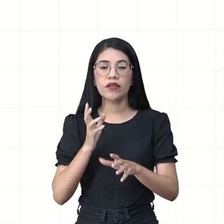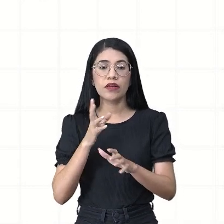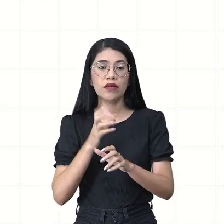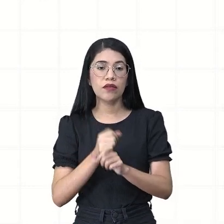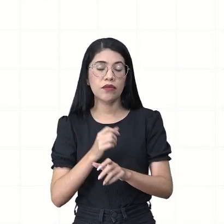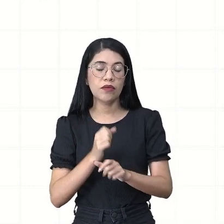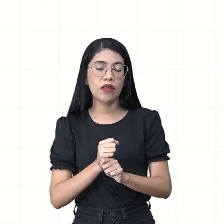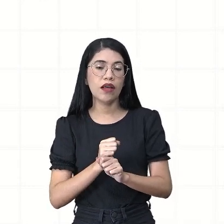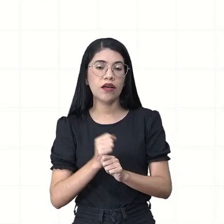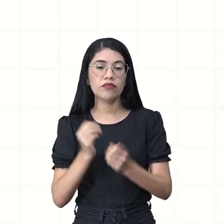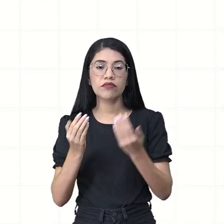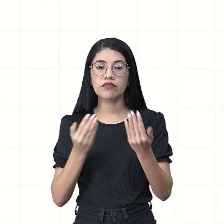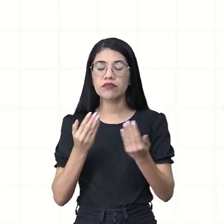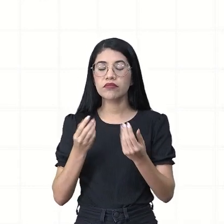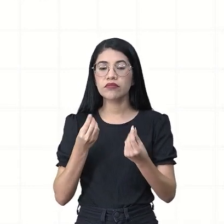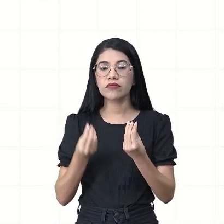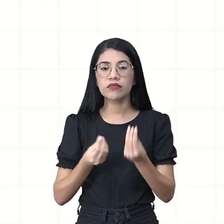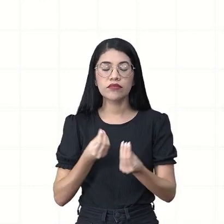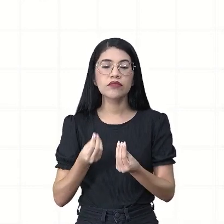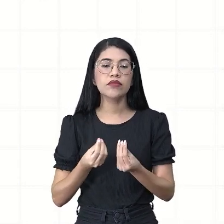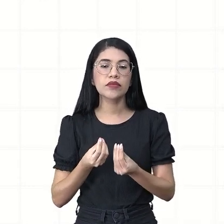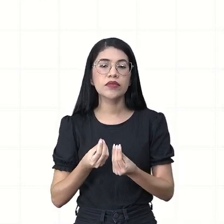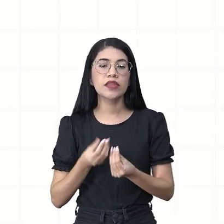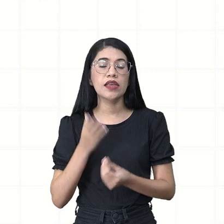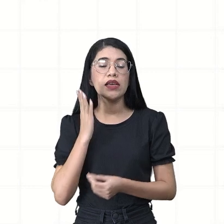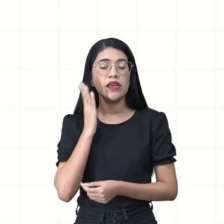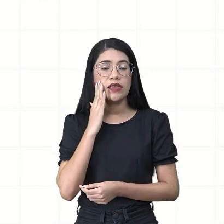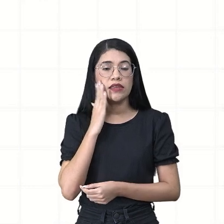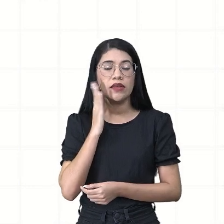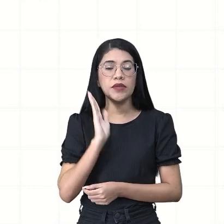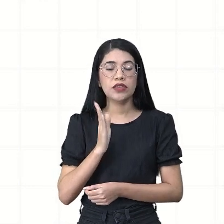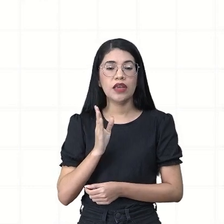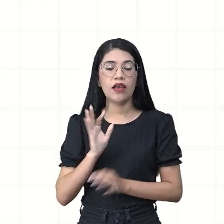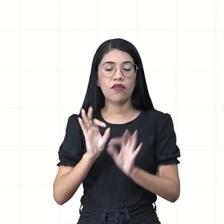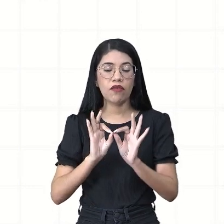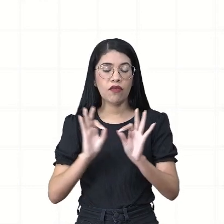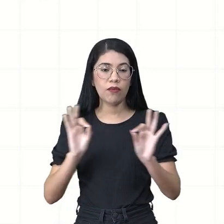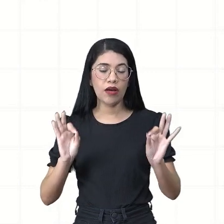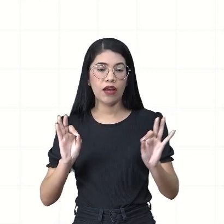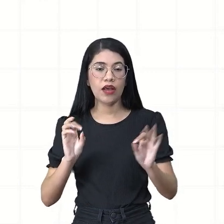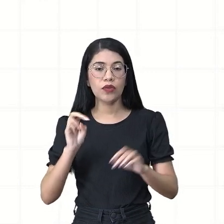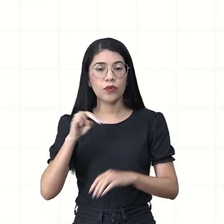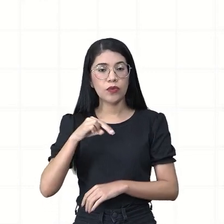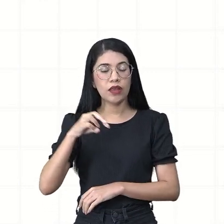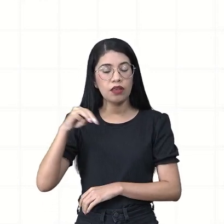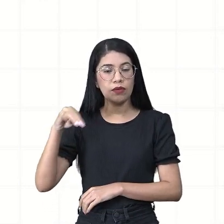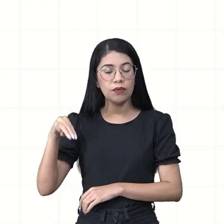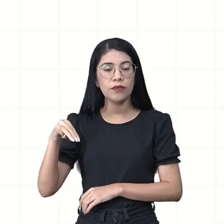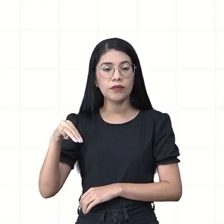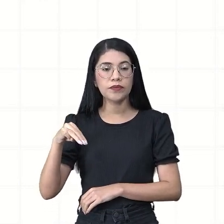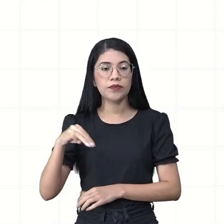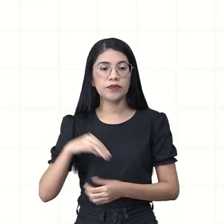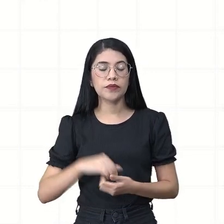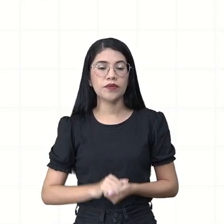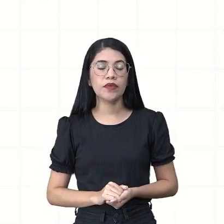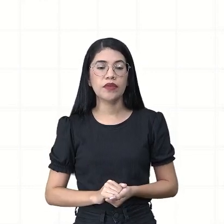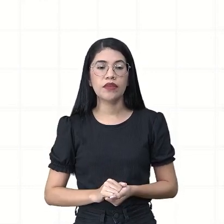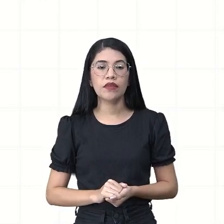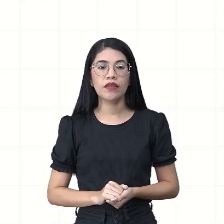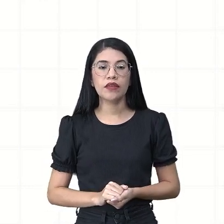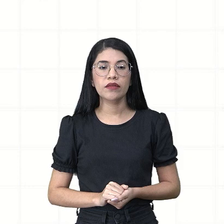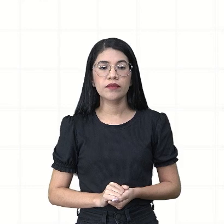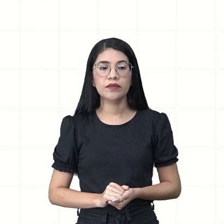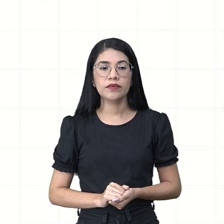as comparações, né? Que a gente já sabe aí quanto que mede um nanômetro, né? Um nanômetro, ele vai ser